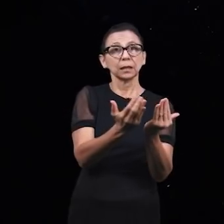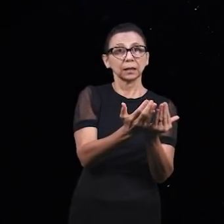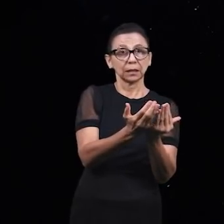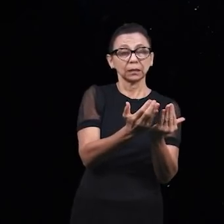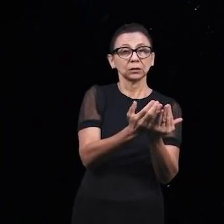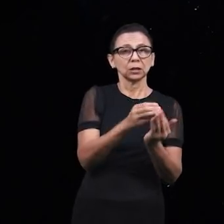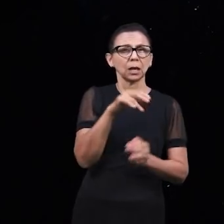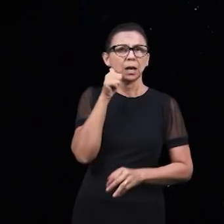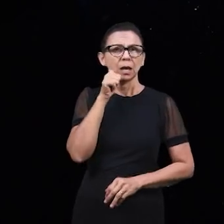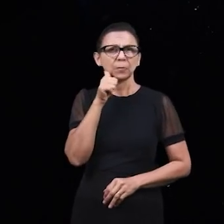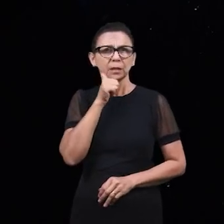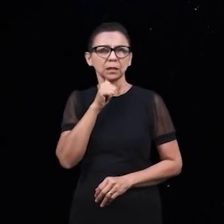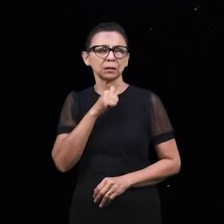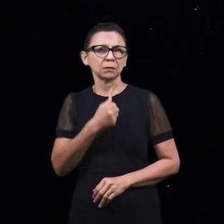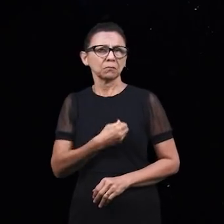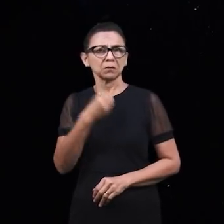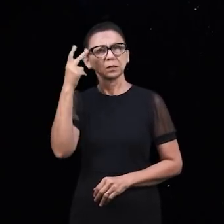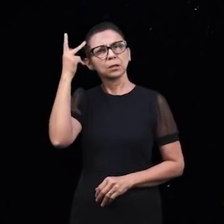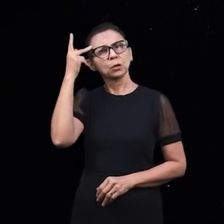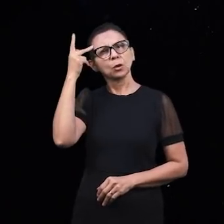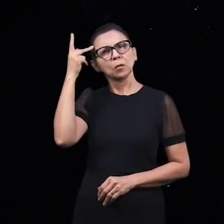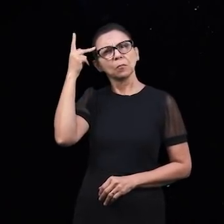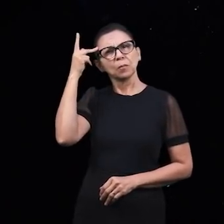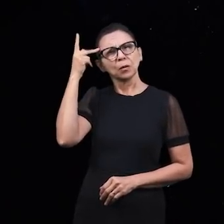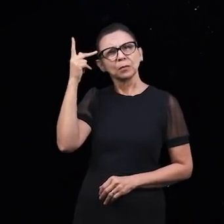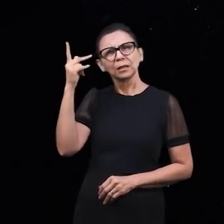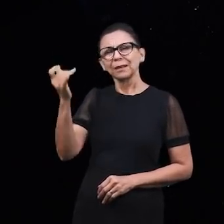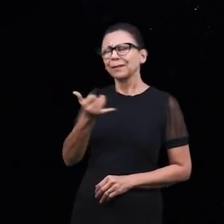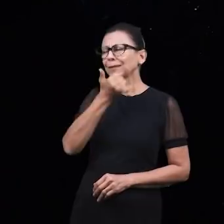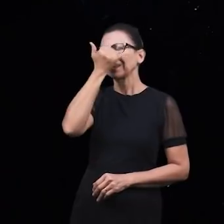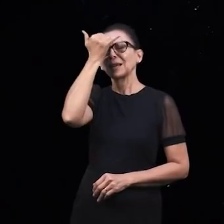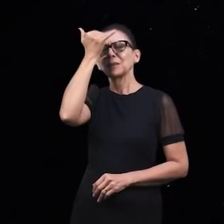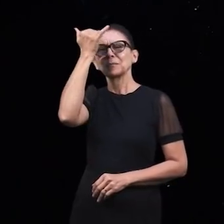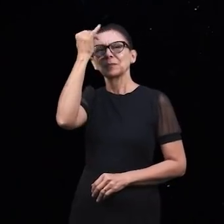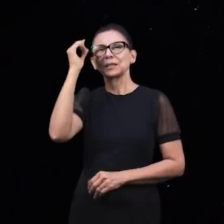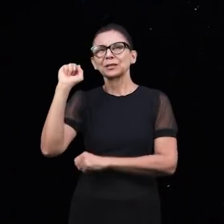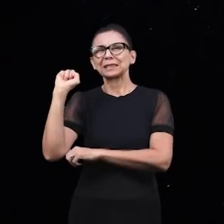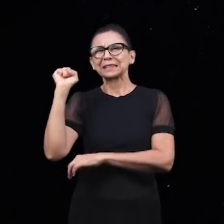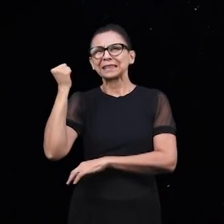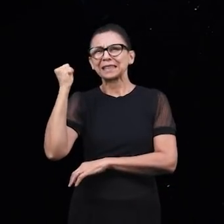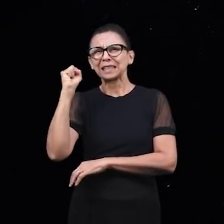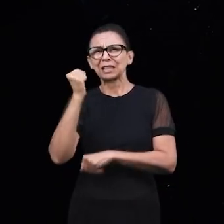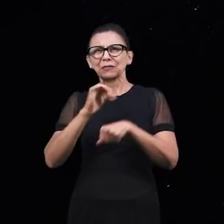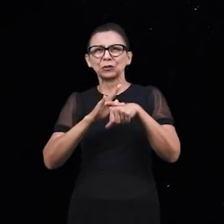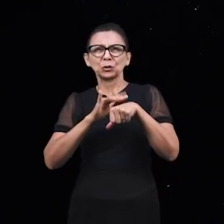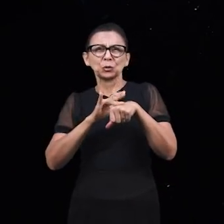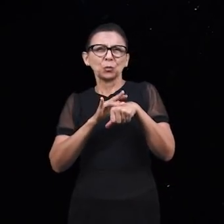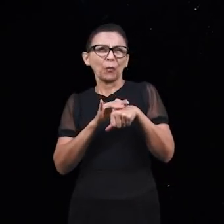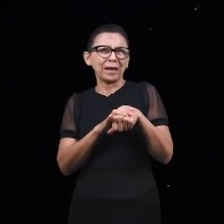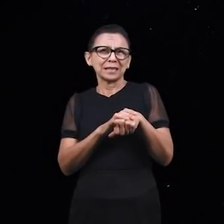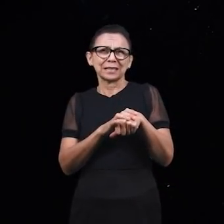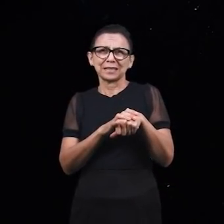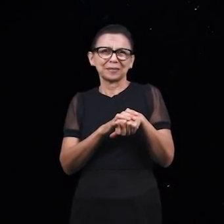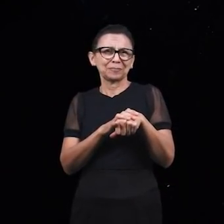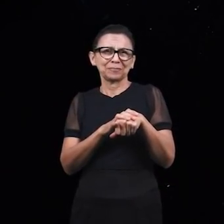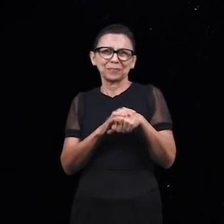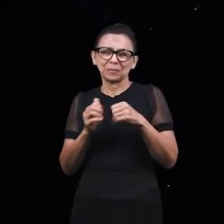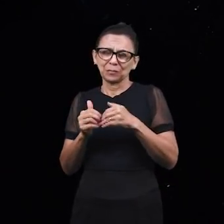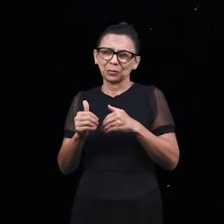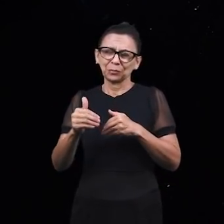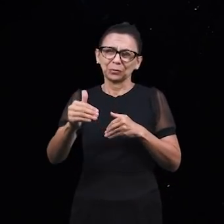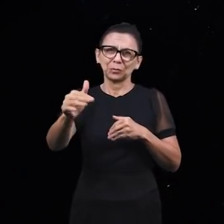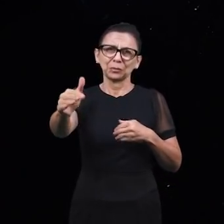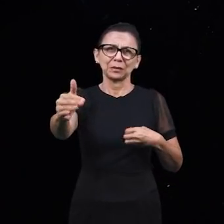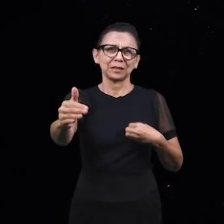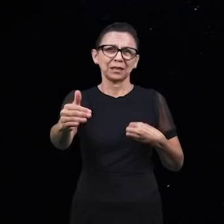família cristã. Charlotte levava uma vida normal até que uma grave doença a deixou inválida pelo resto da